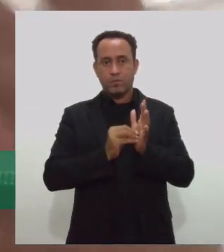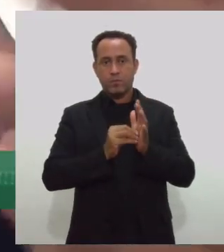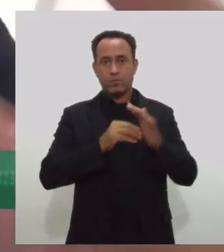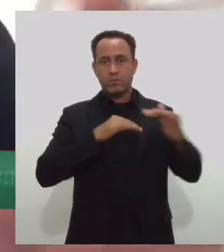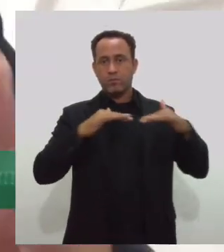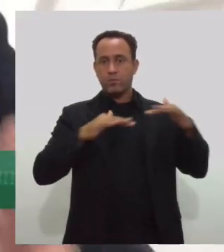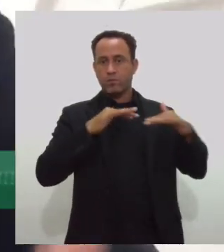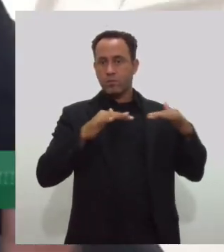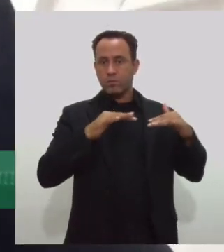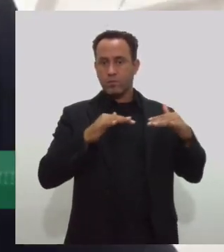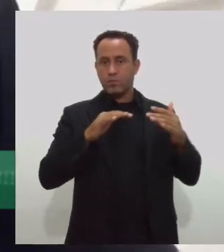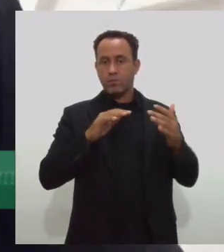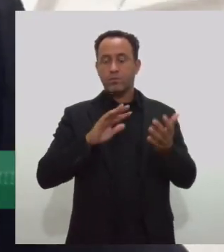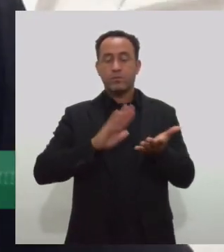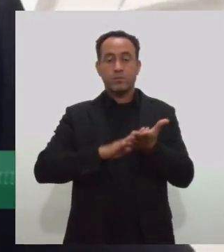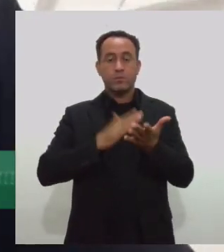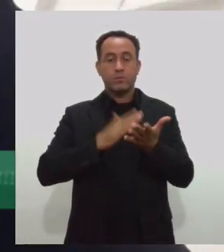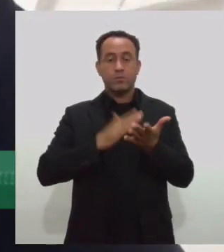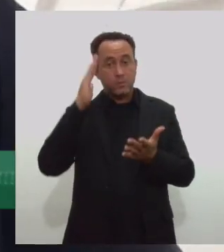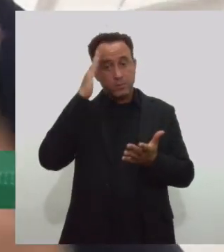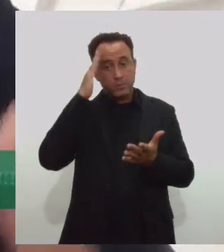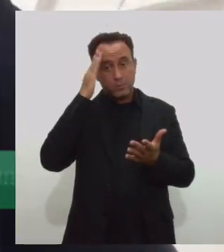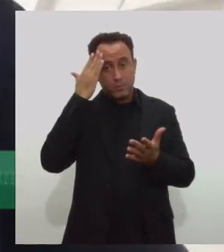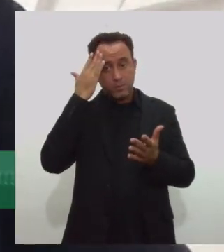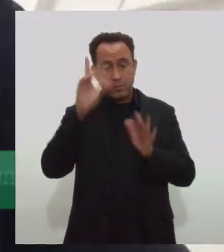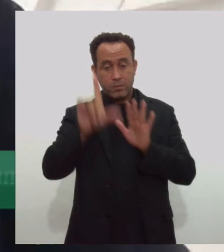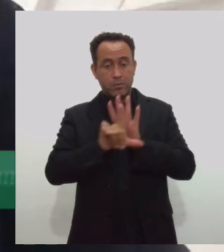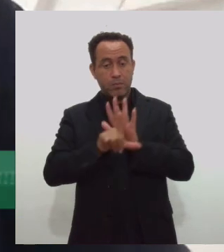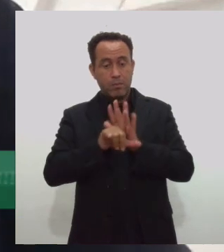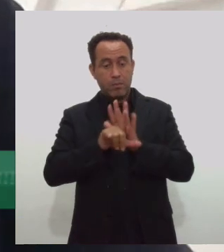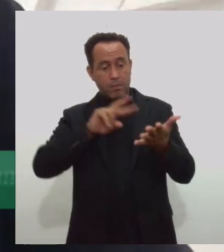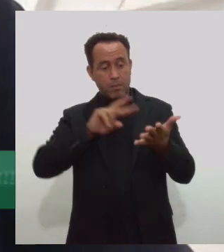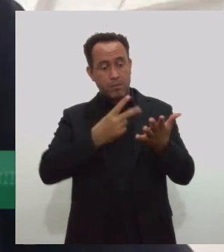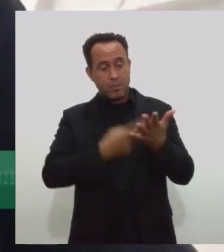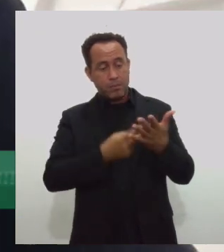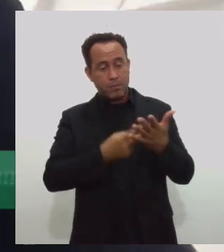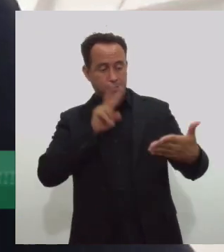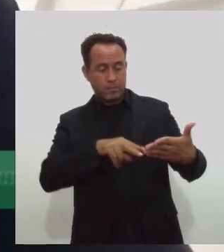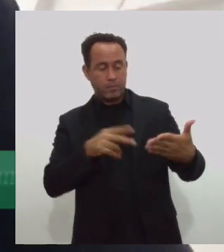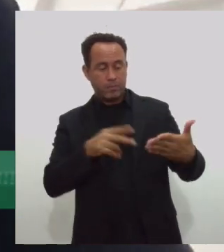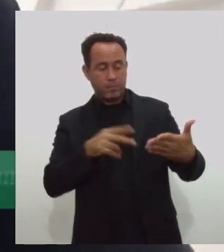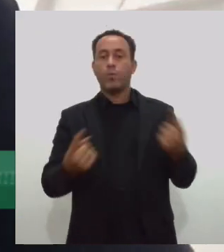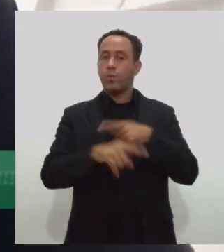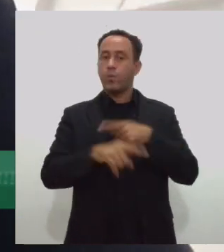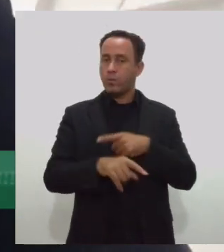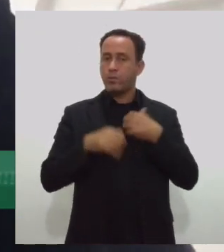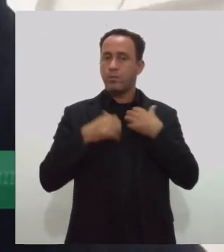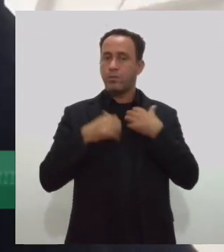de interpretação razoável de lei, regulamento ou contrato.